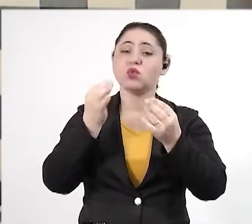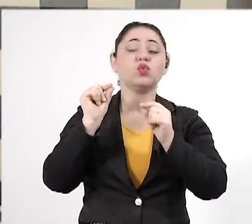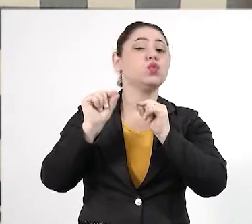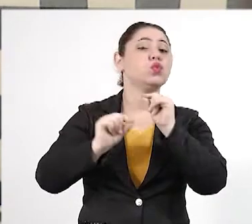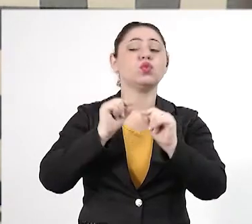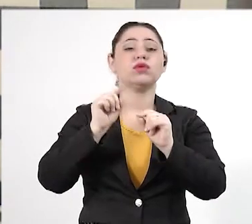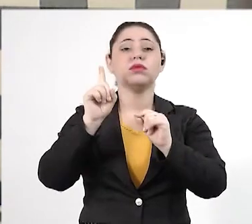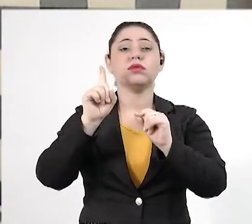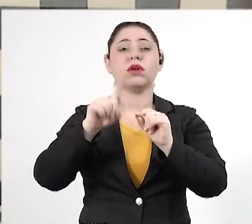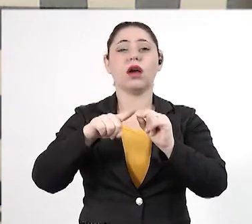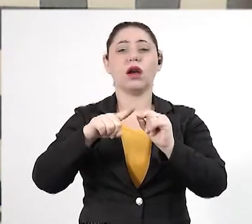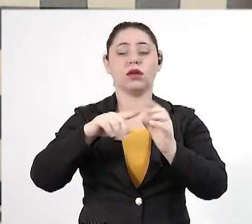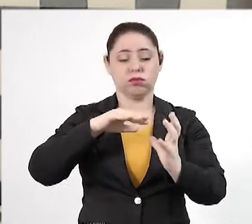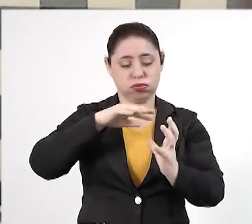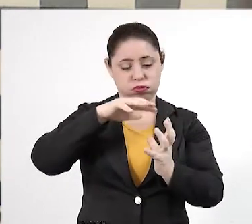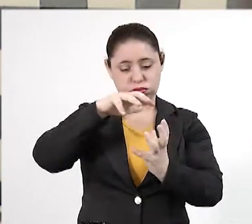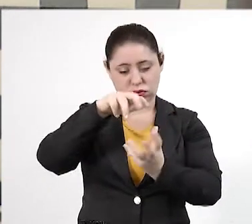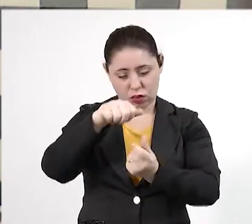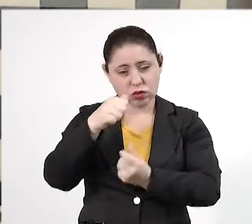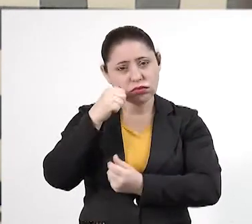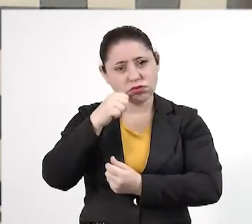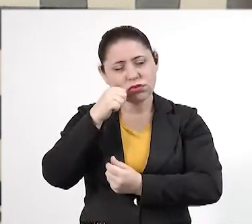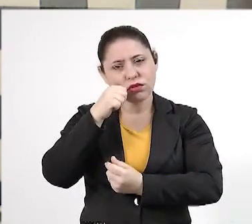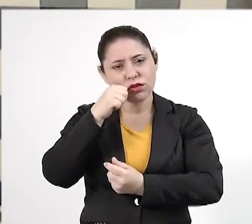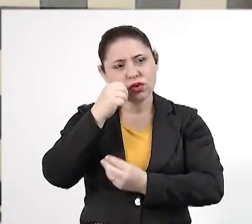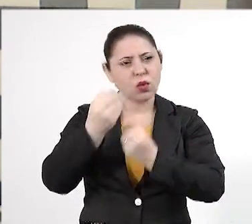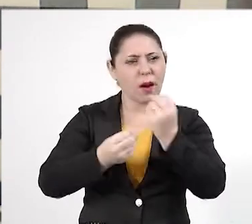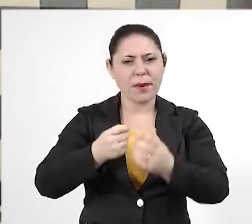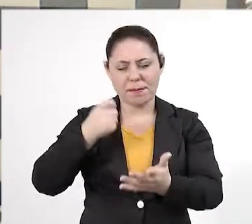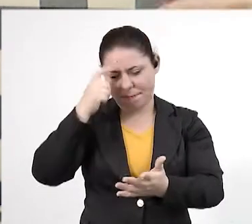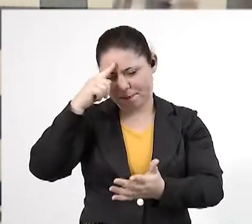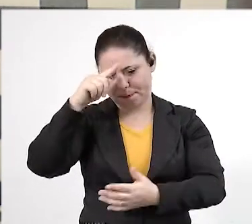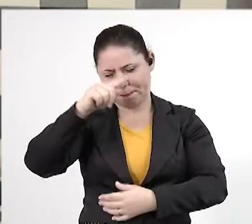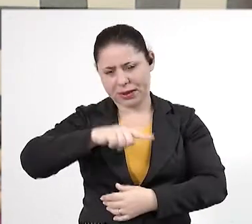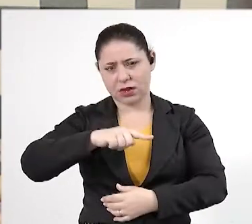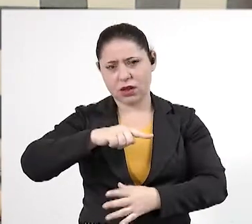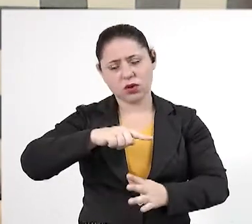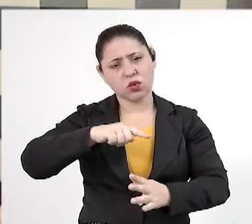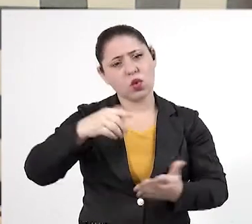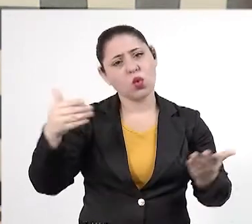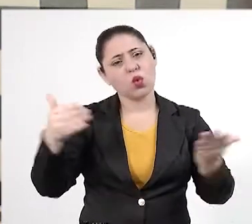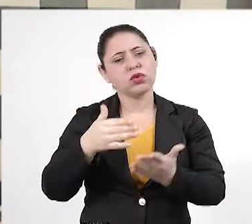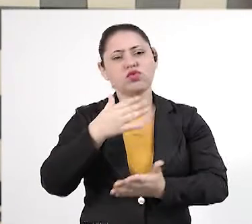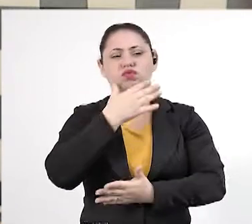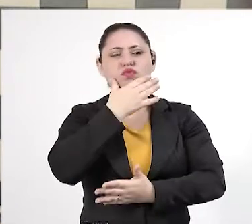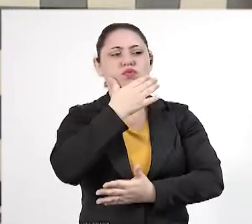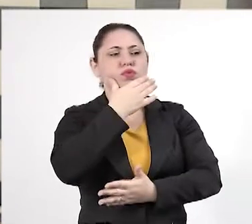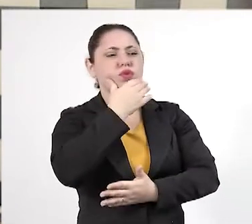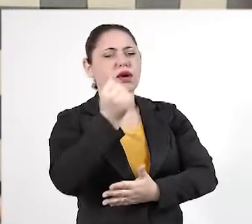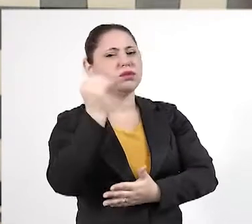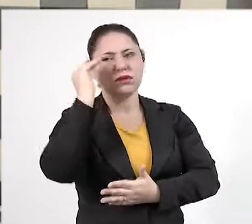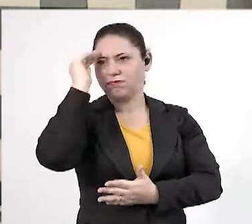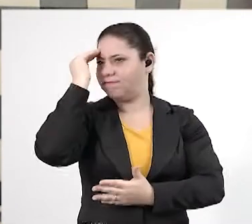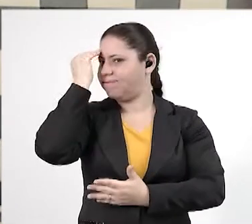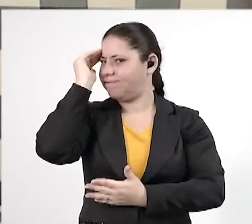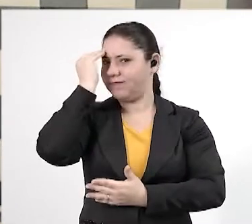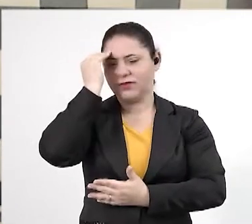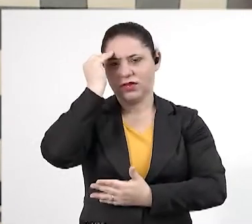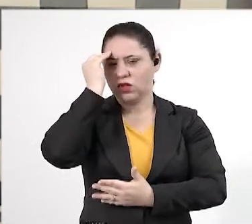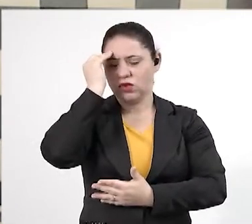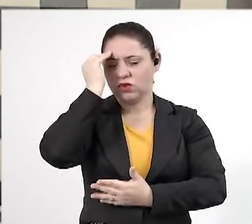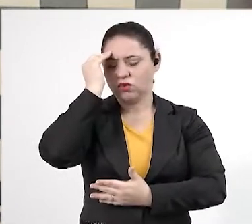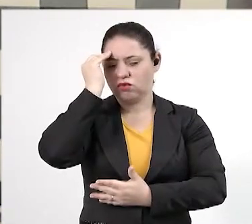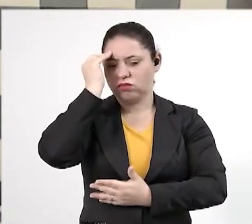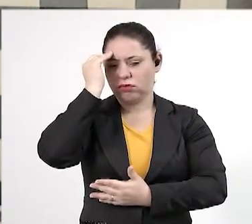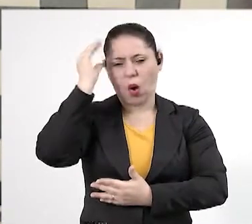a respeito do universo feminino ser comandado hoje em dia por homens, né? Que não entendem,